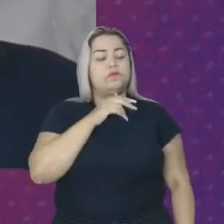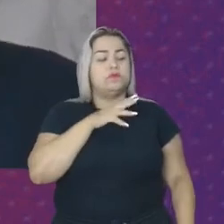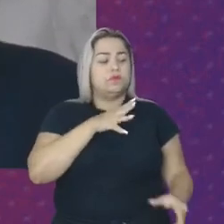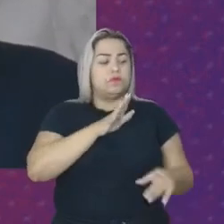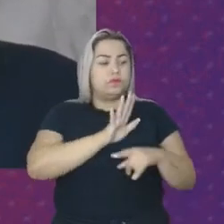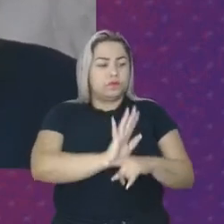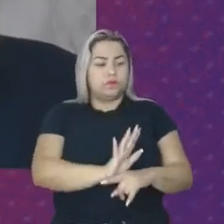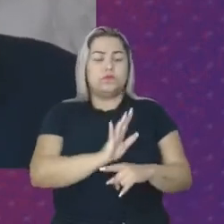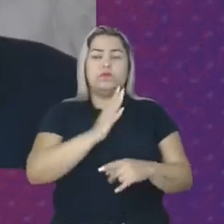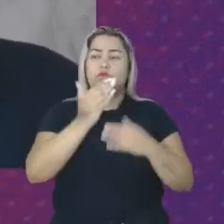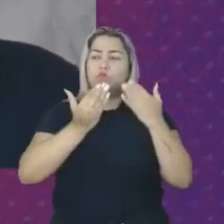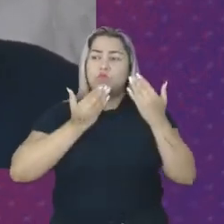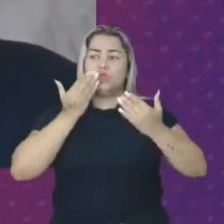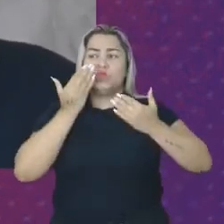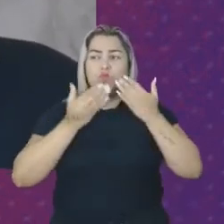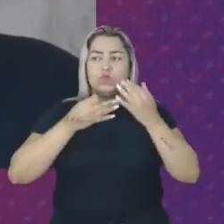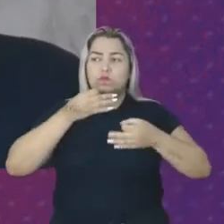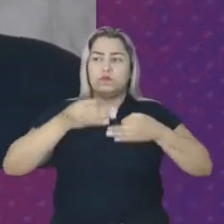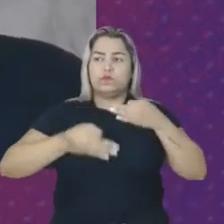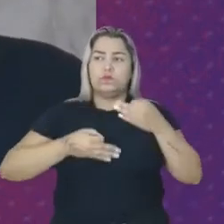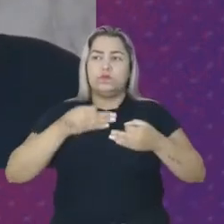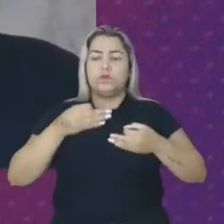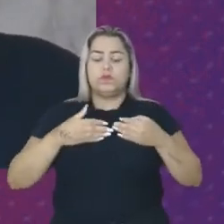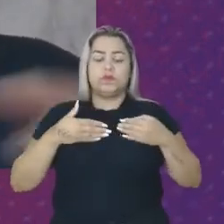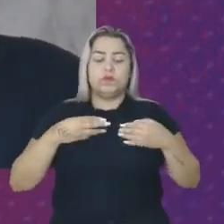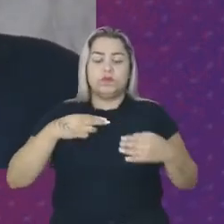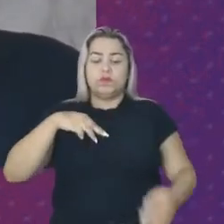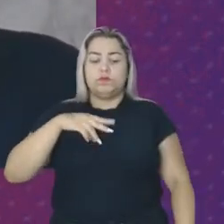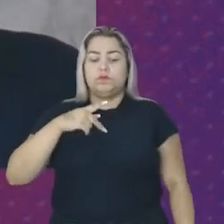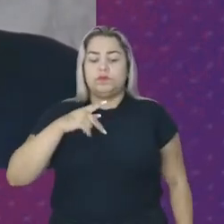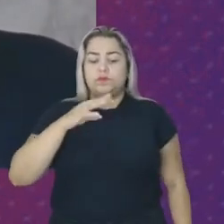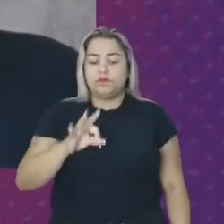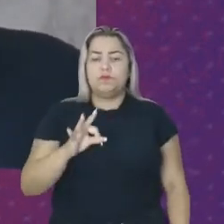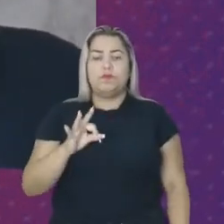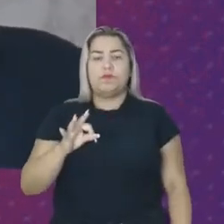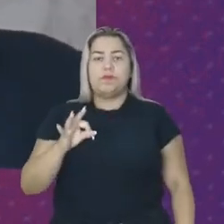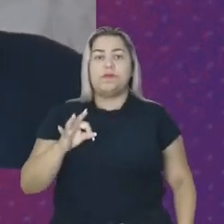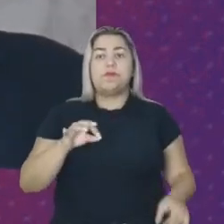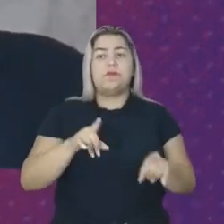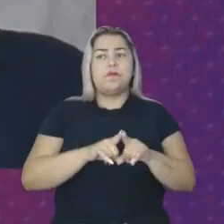Social, Psicológico e Jurídico, Ministério Público,